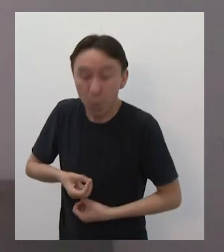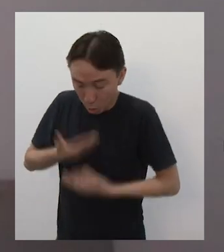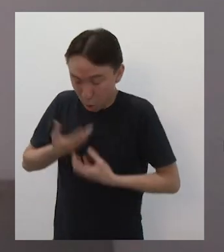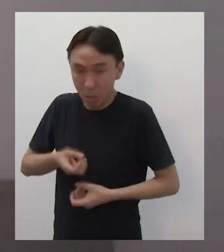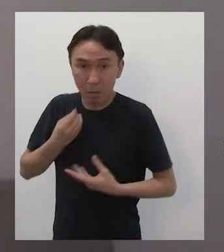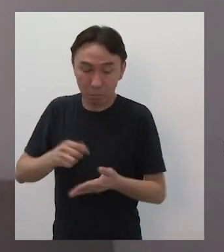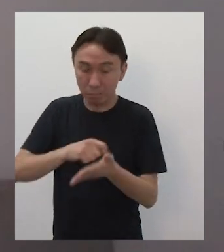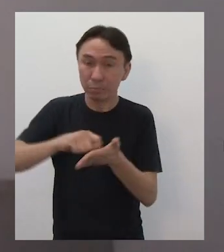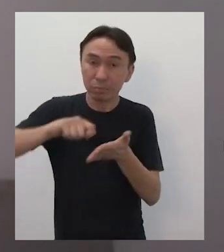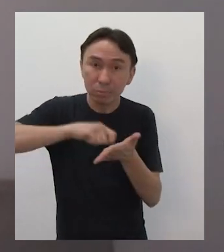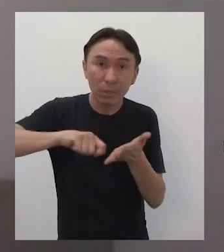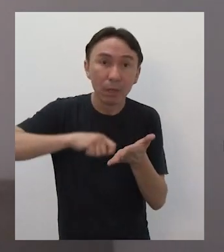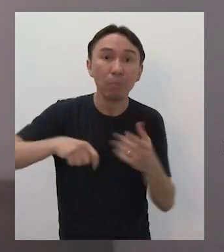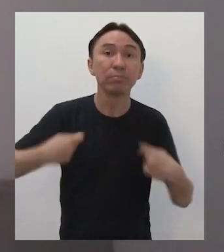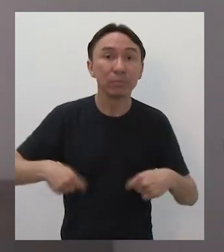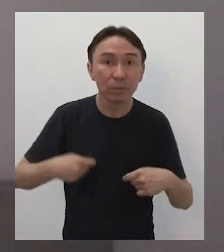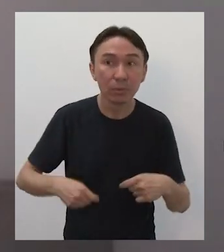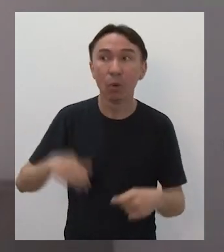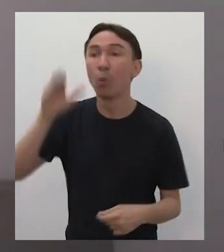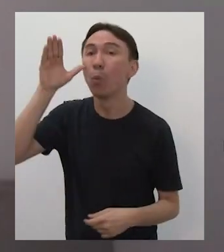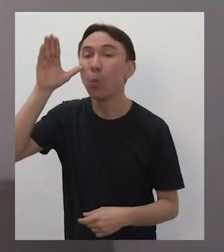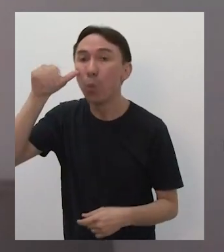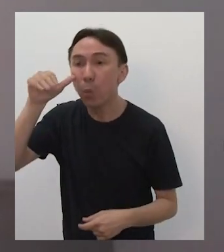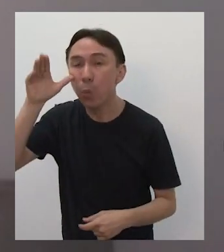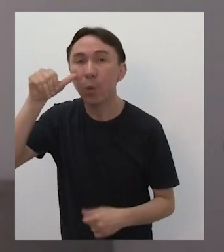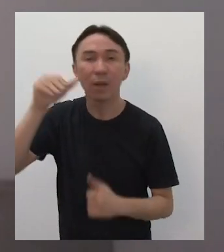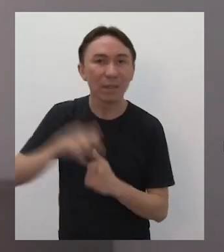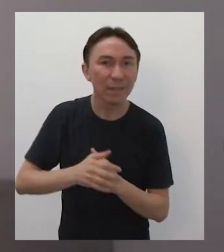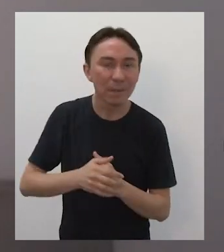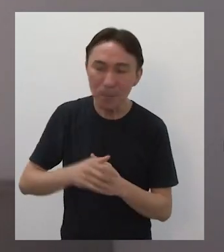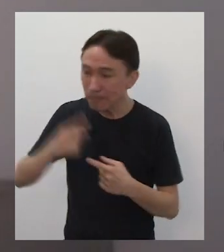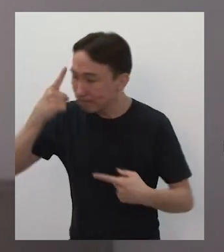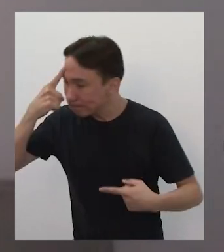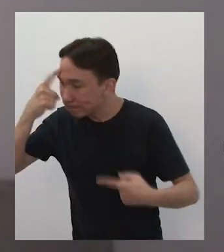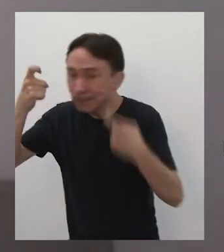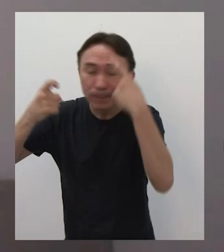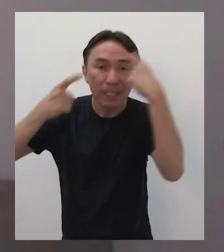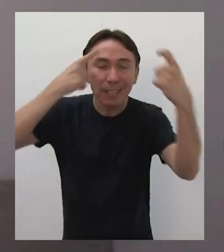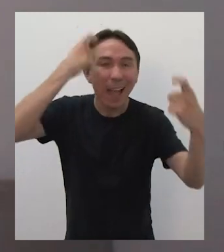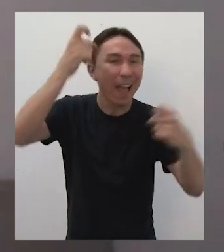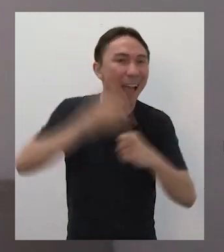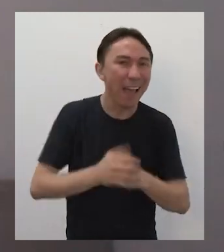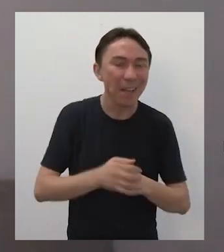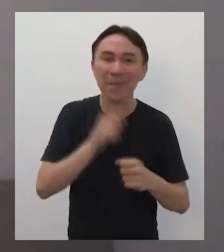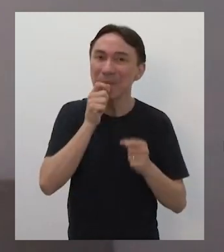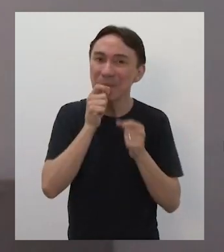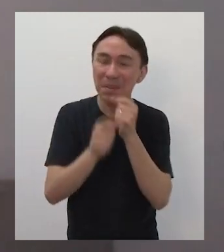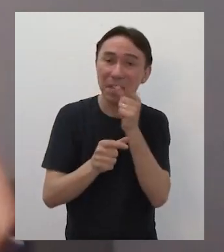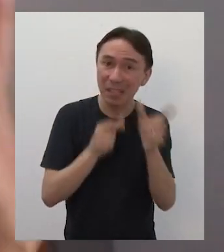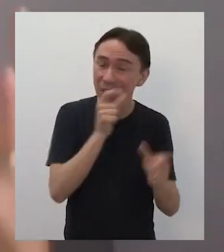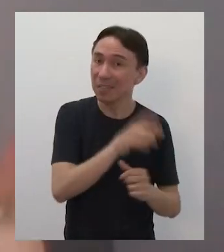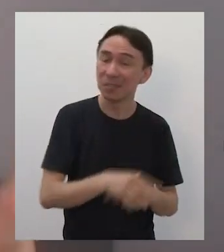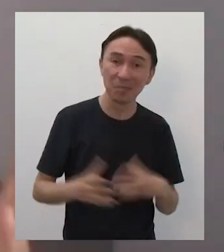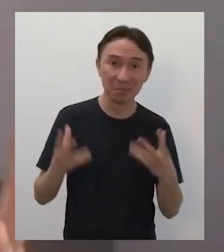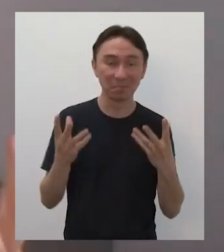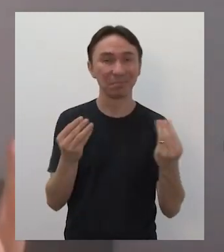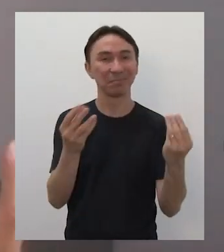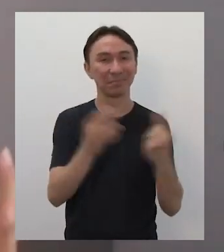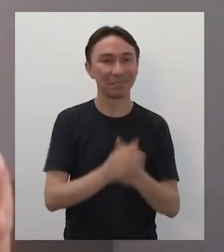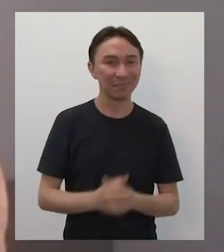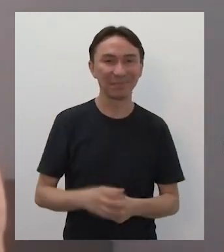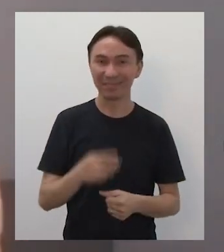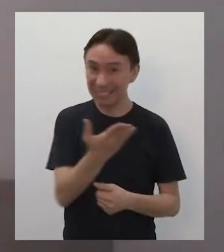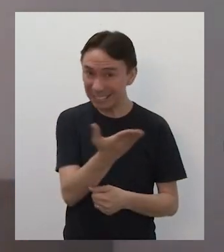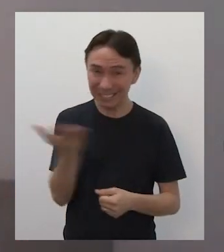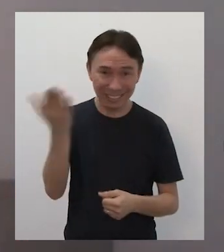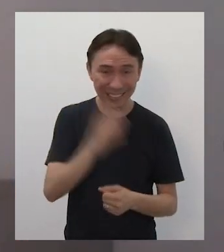crítico, e trabalhar muito a chuva de ideias. Então, assim, o seu relato vem recheado de abertura